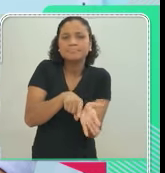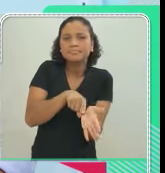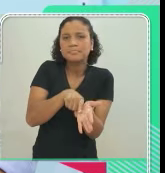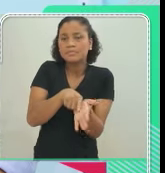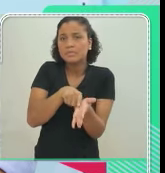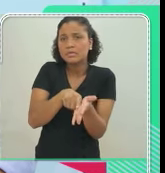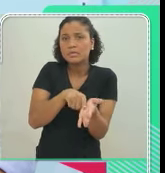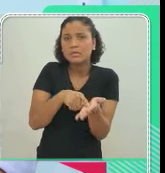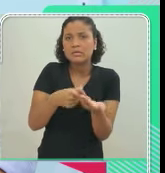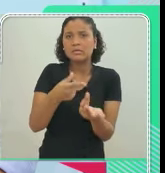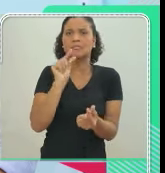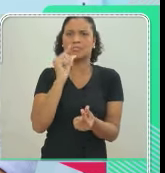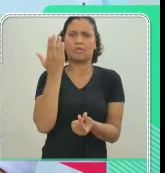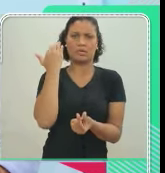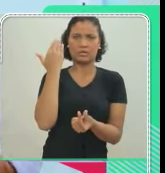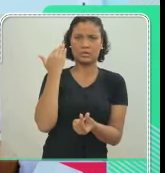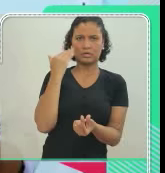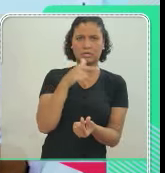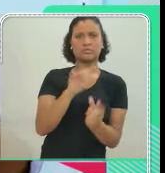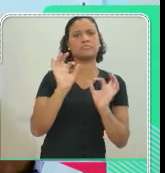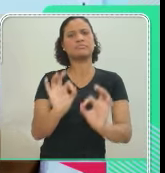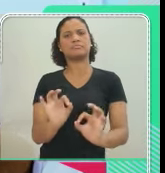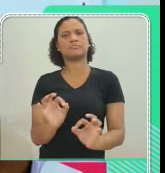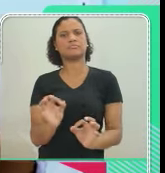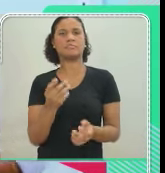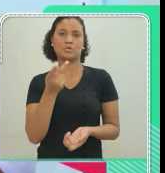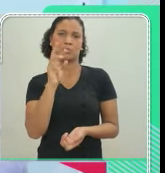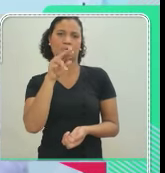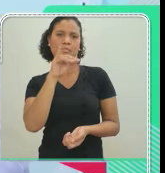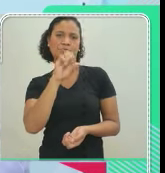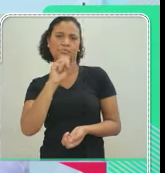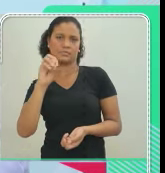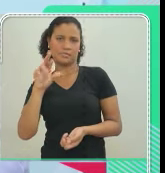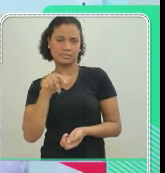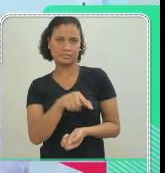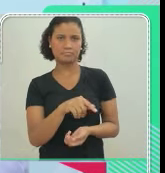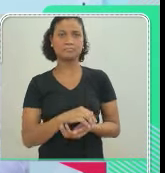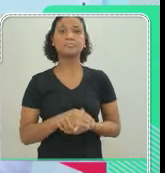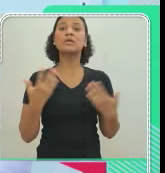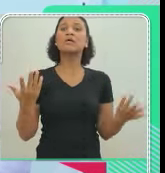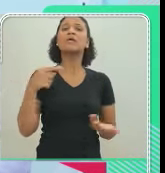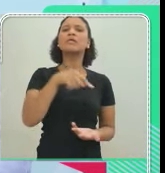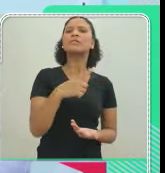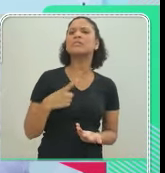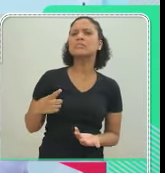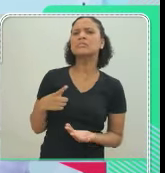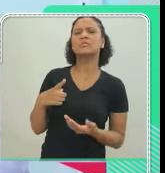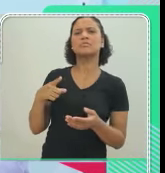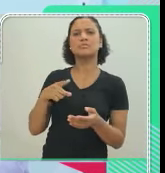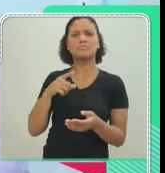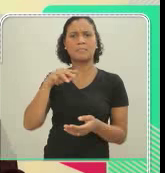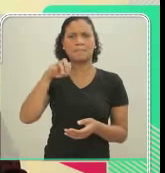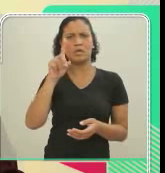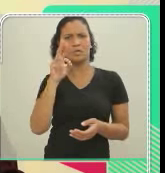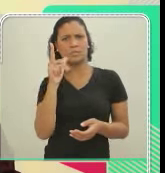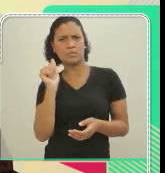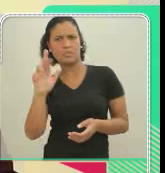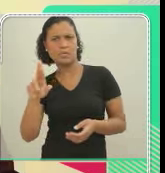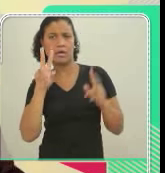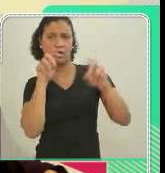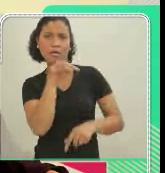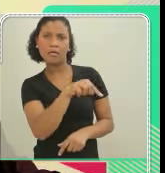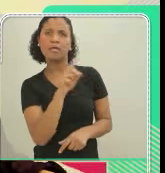a condição de um paciente autista. Mas, enfim, são pesquisas ainda muito recentes, mas extremamente promissoras. E no caso